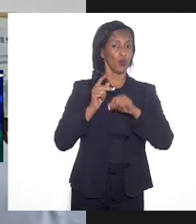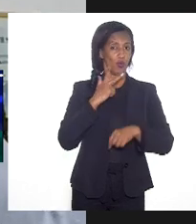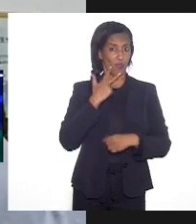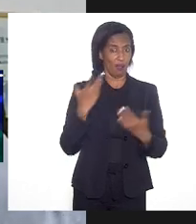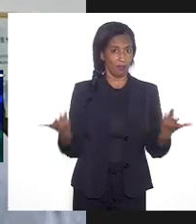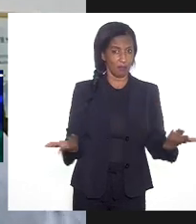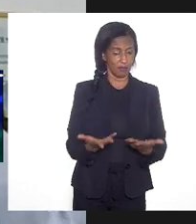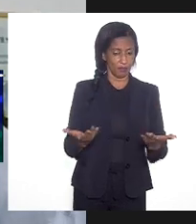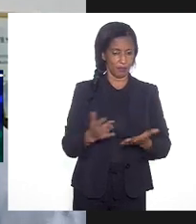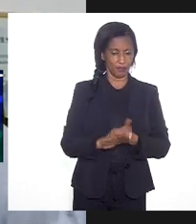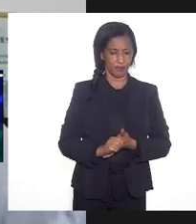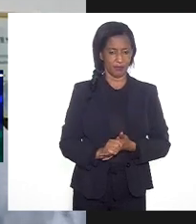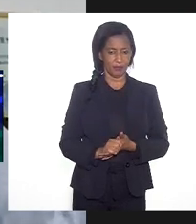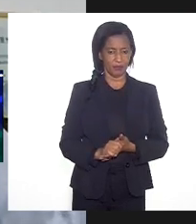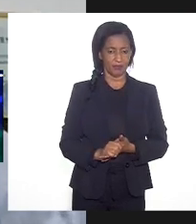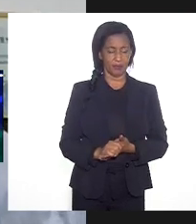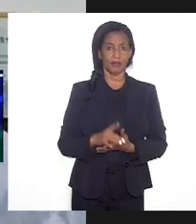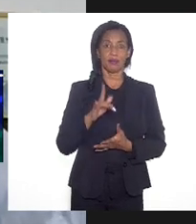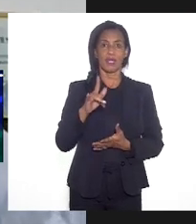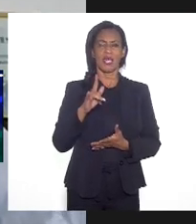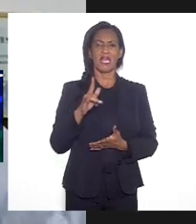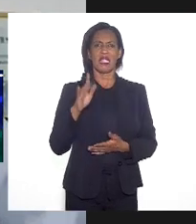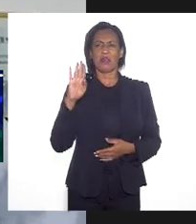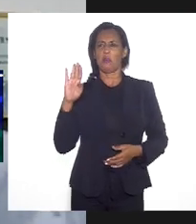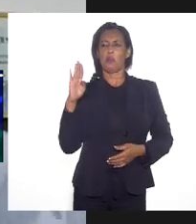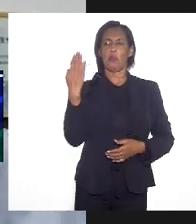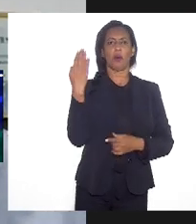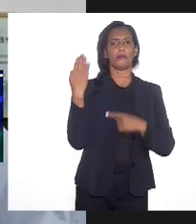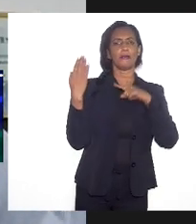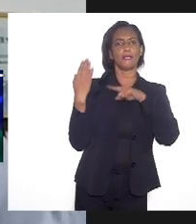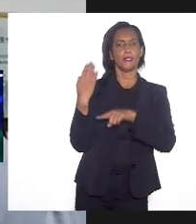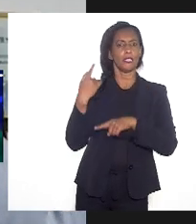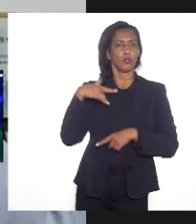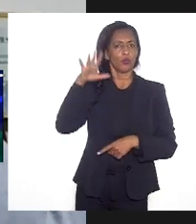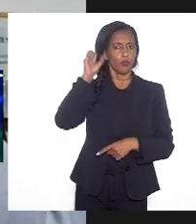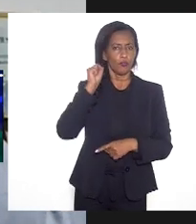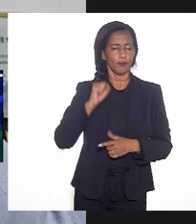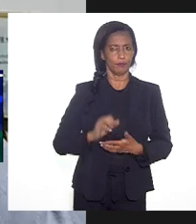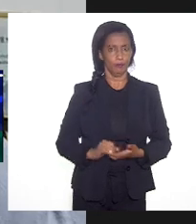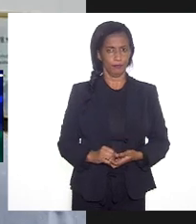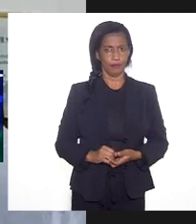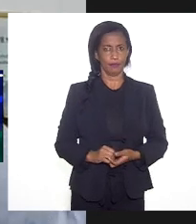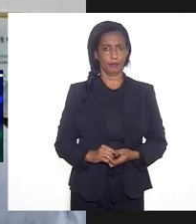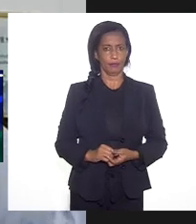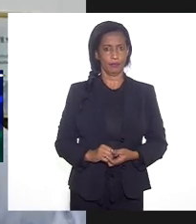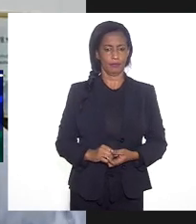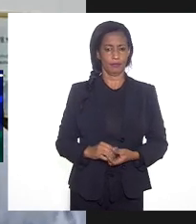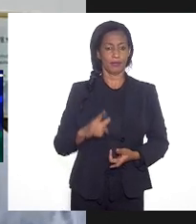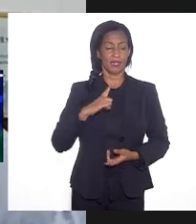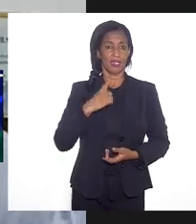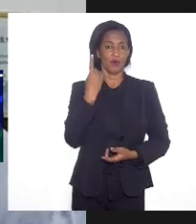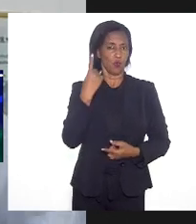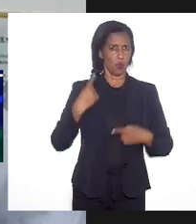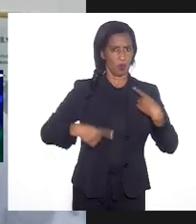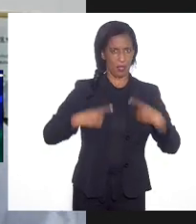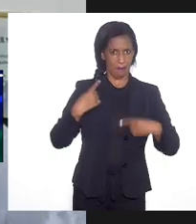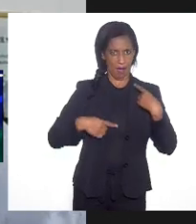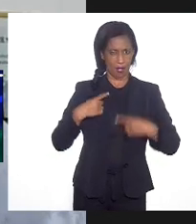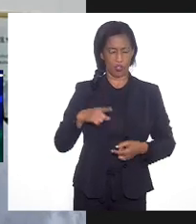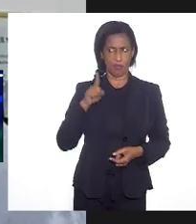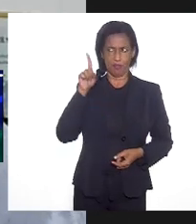agora é para desfazer essa hipocrisia que eu estou ouvindo. Teve um debate na